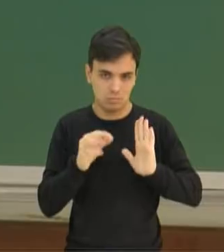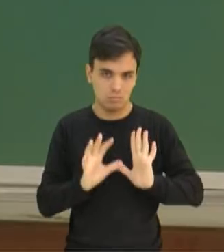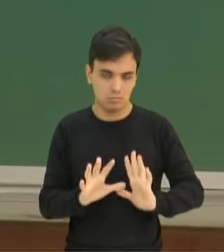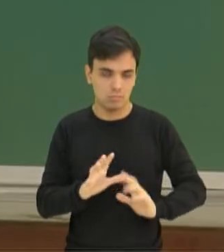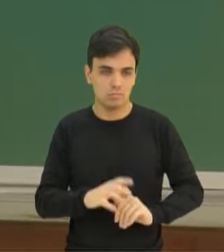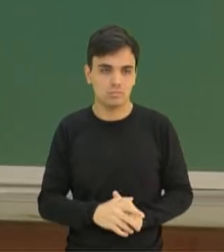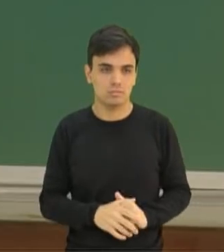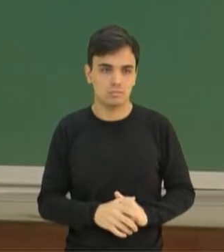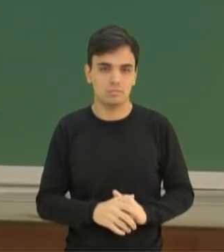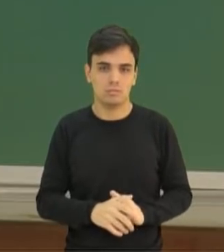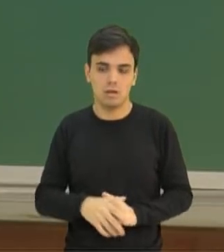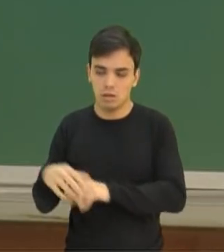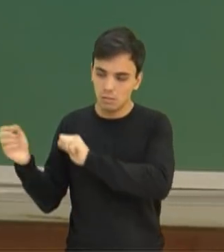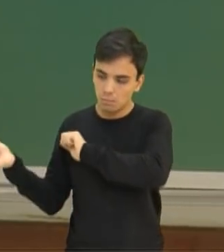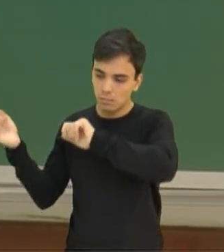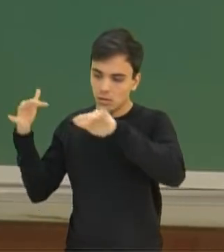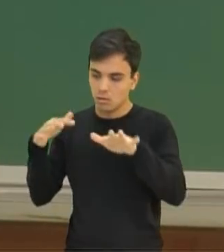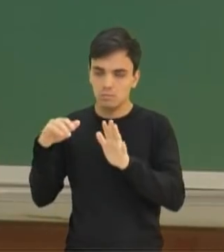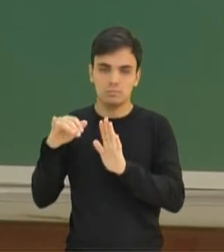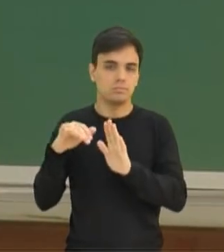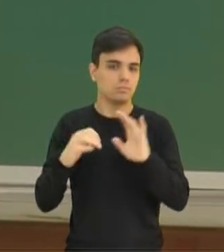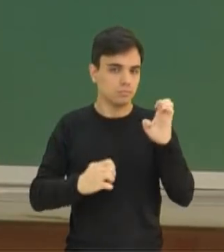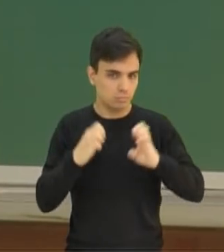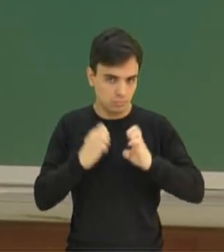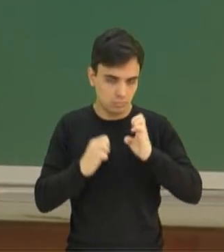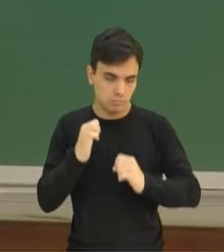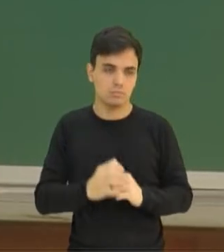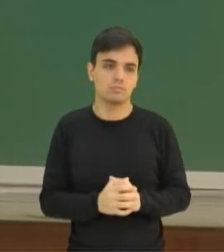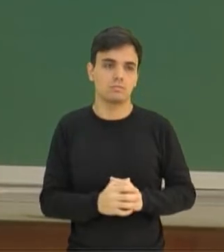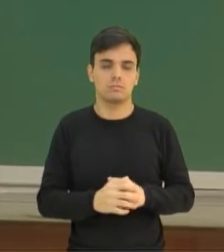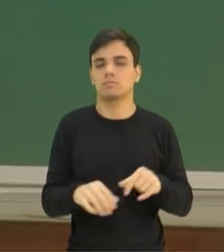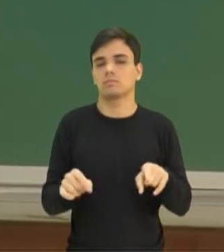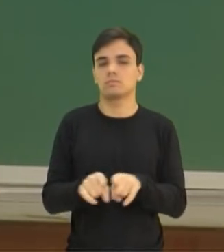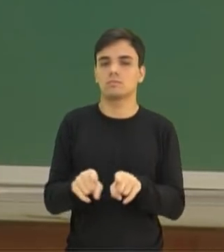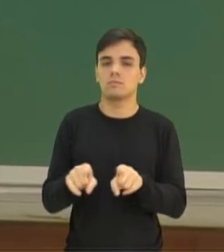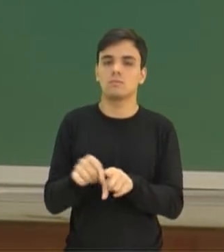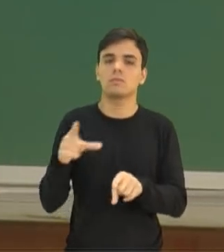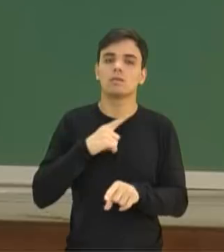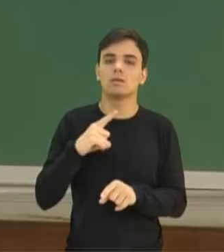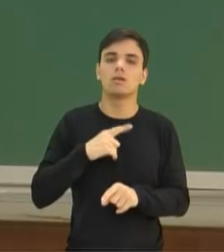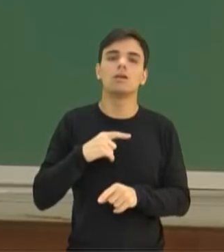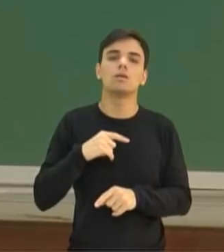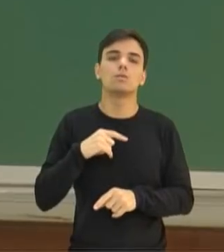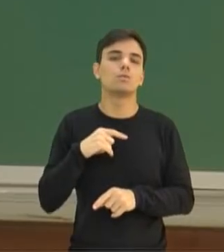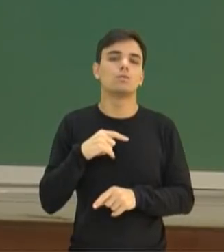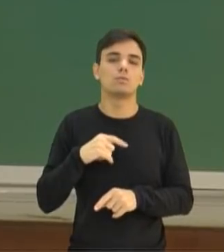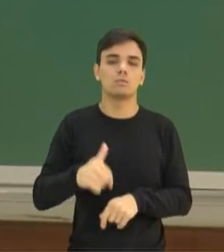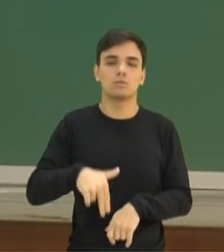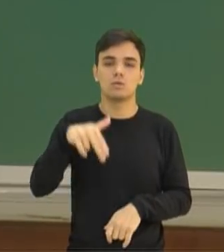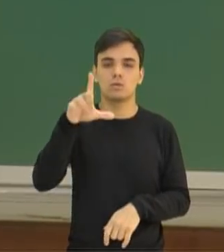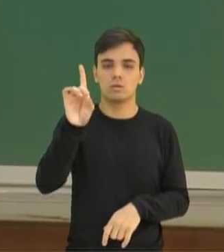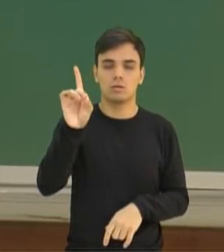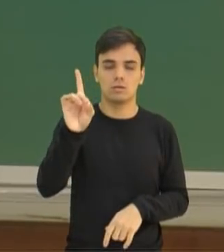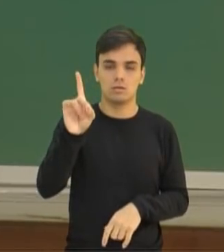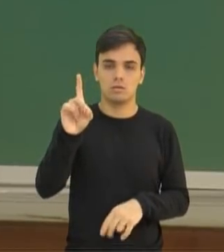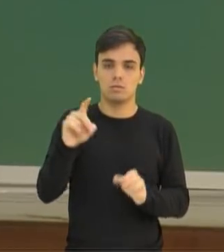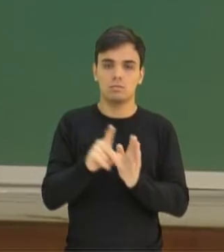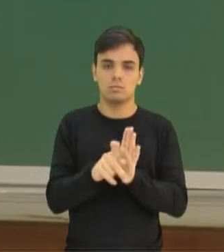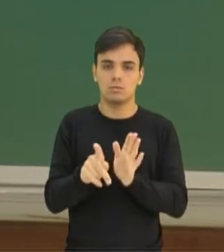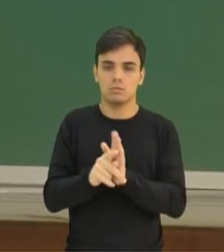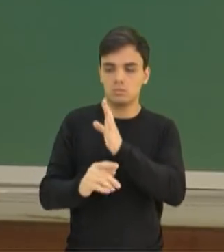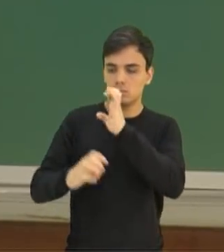norte, atraindo algumas indústrias, né? E aí nós vamos ter ali no Nordeste várias indústrias com